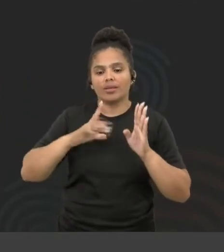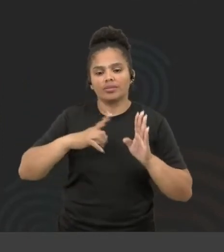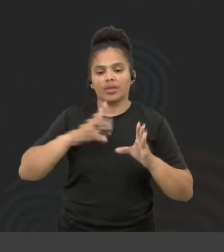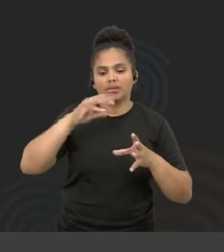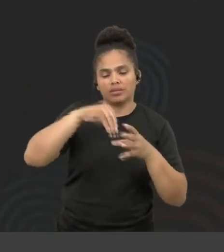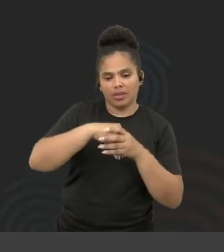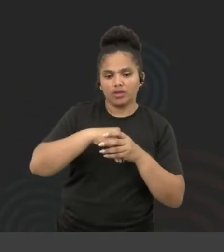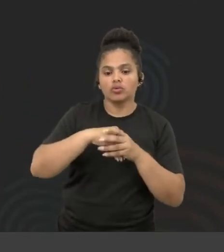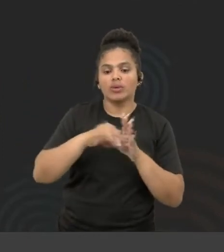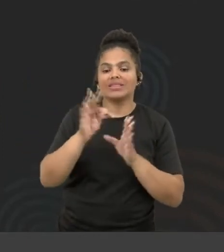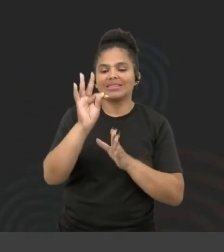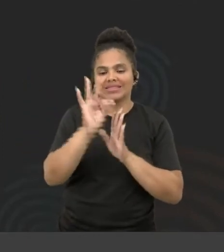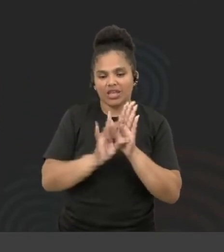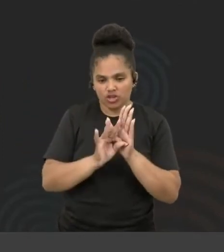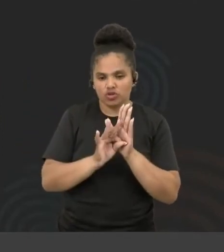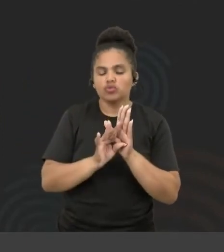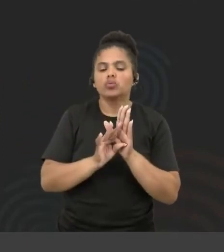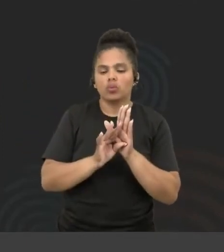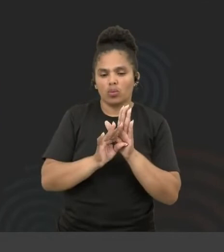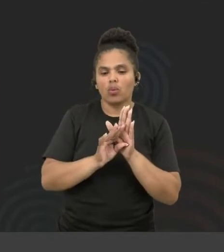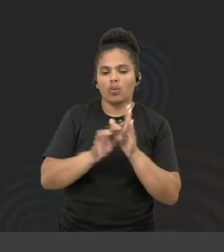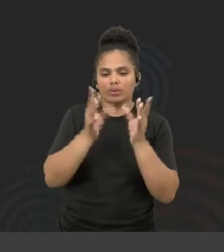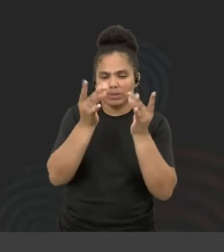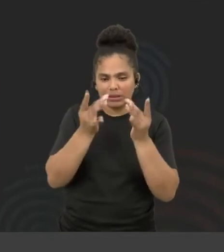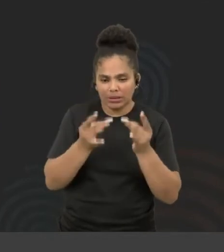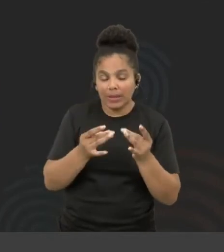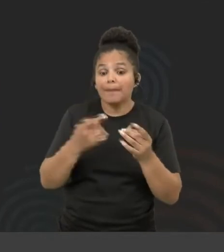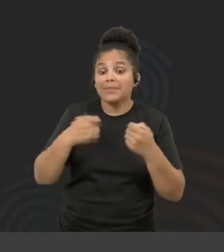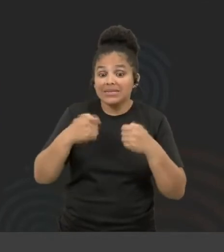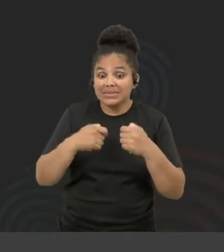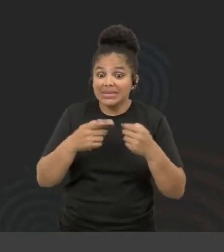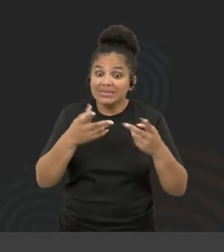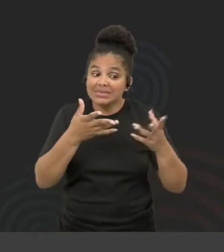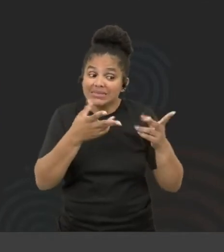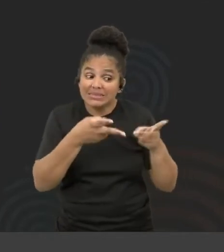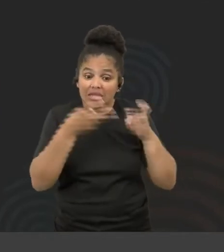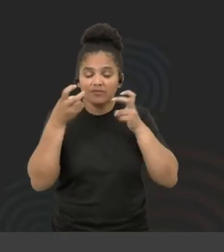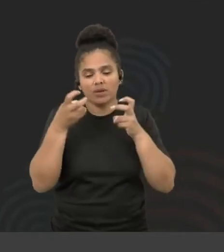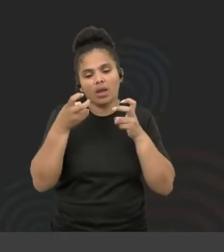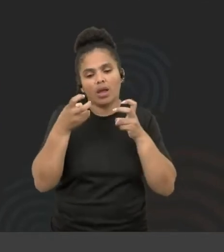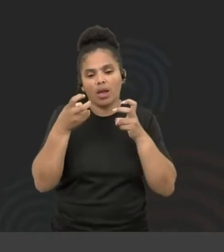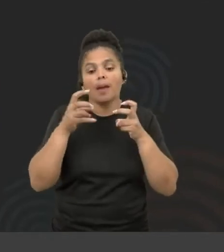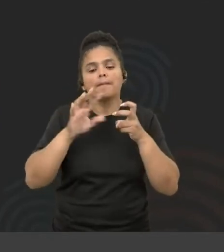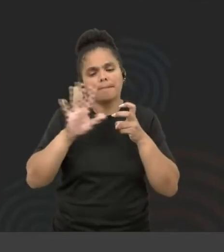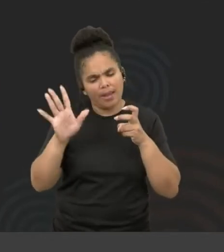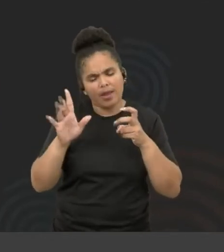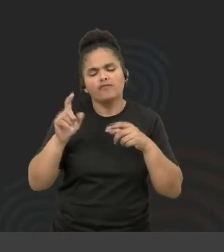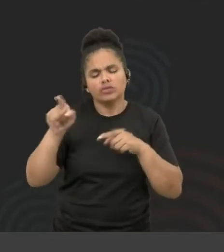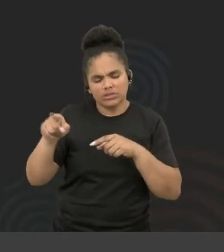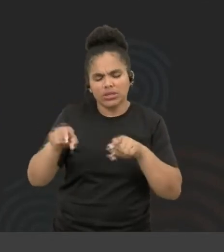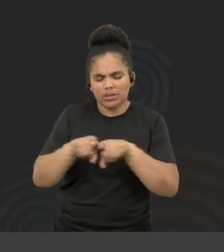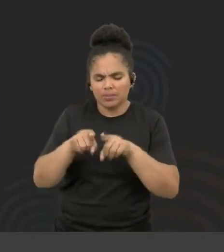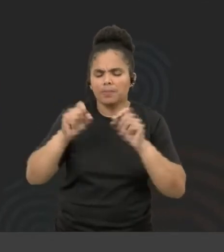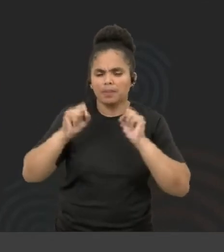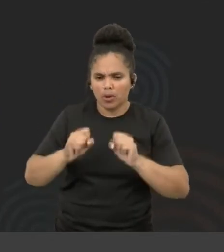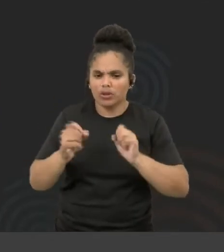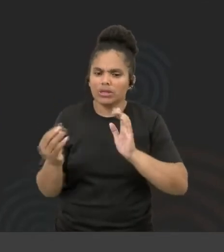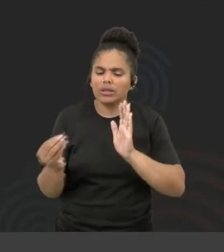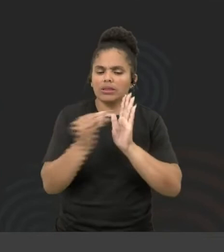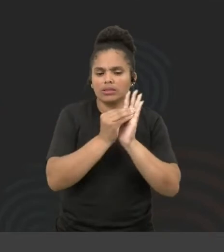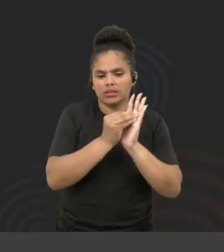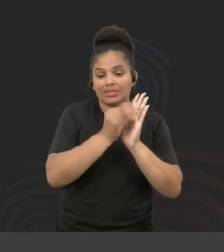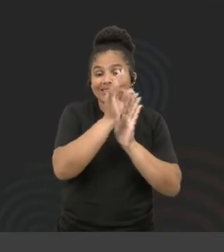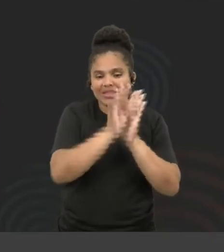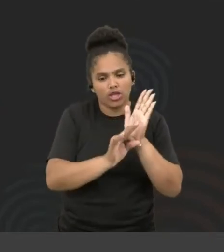pode mudar esse texto. Ele tenta identificar o contexto daquela figura, mas você pode colocar o seu próprio texto alternativo. Aqui é um exemplo,